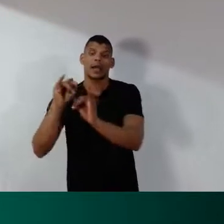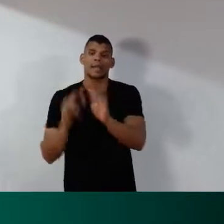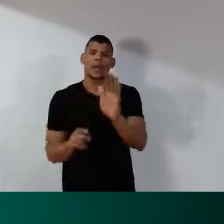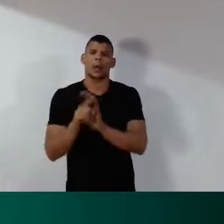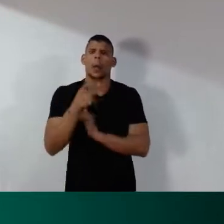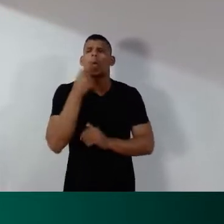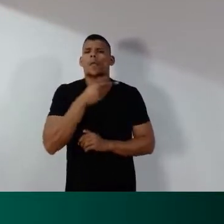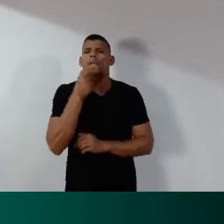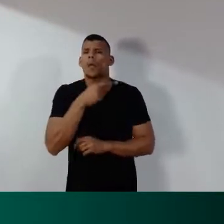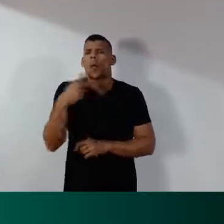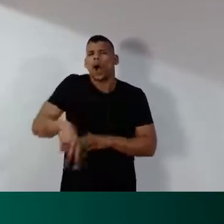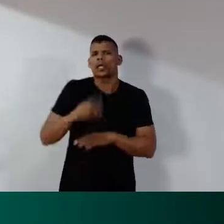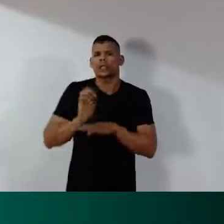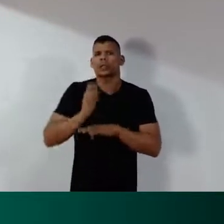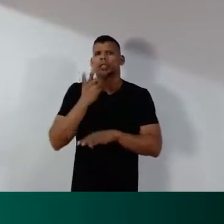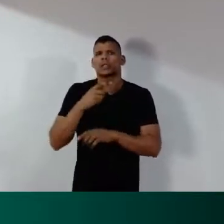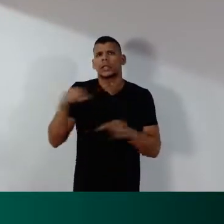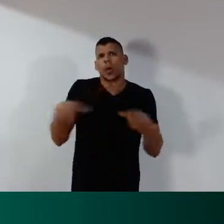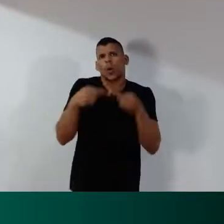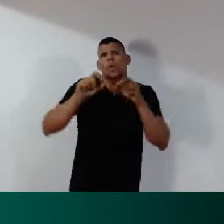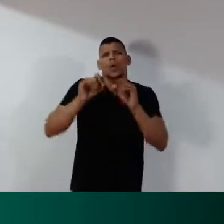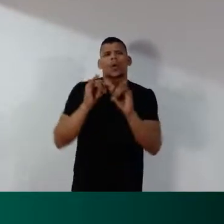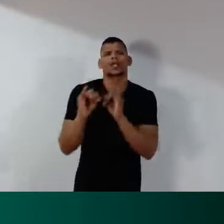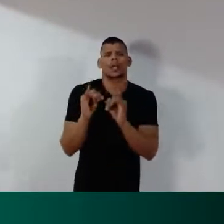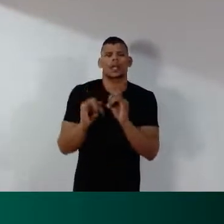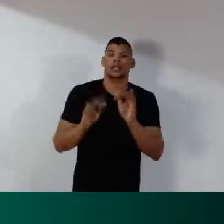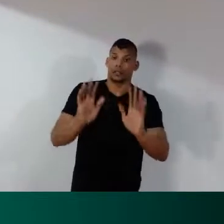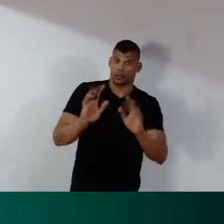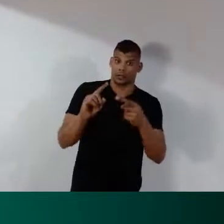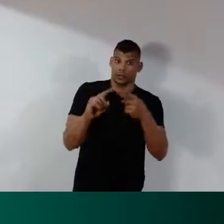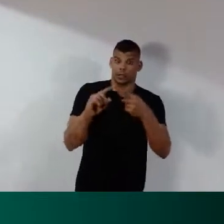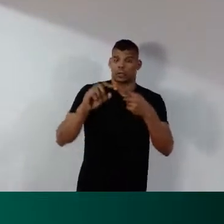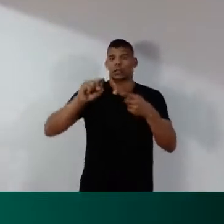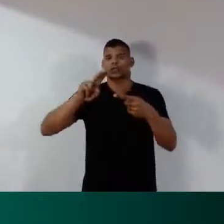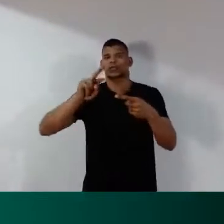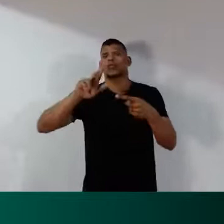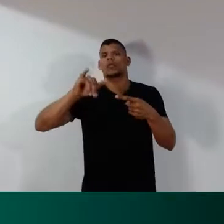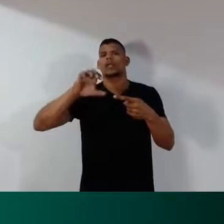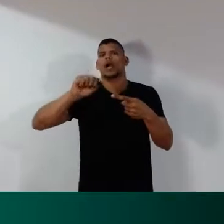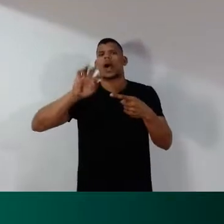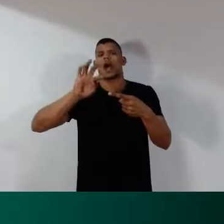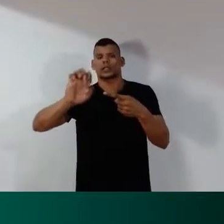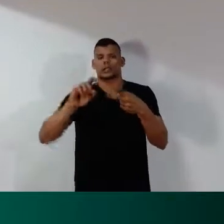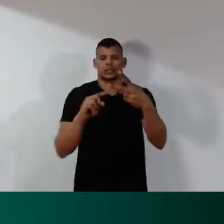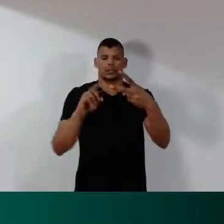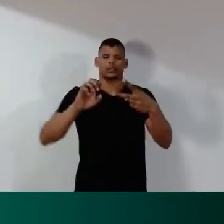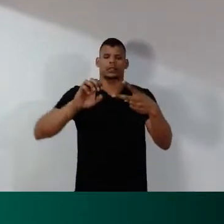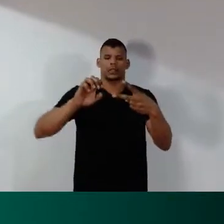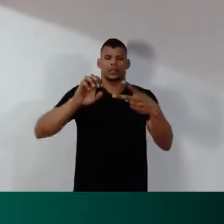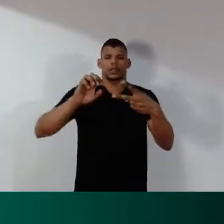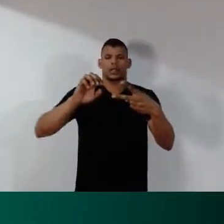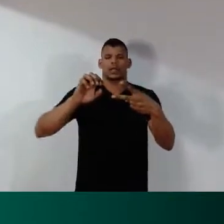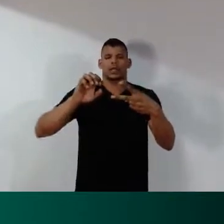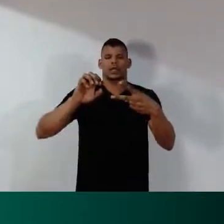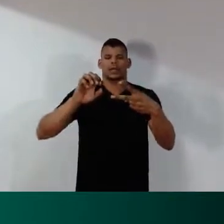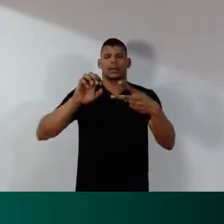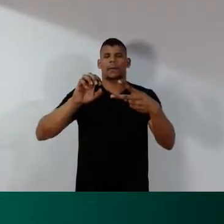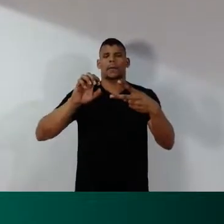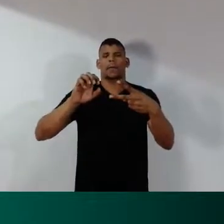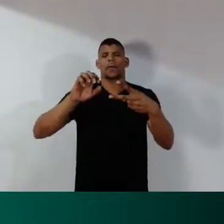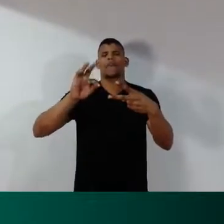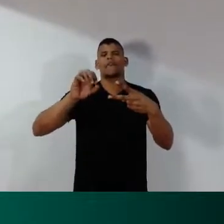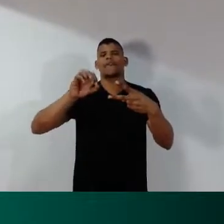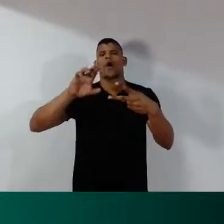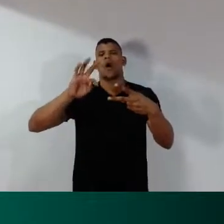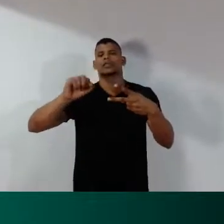bom então cara de bolo se você tem dois trabalhos reconhecidos pelo público cearense você lembrar o moro na